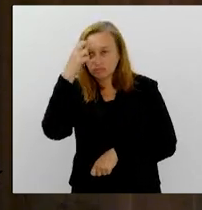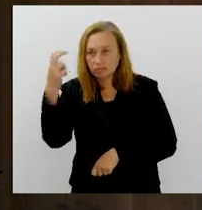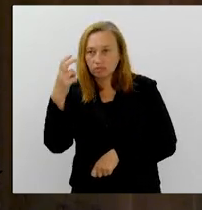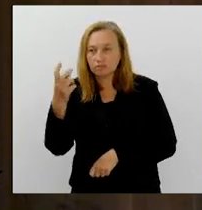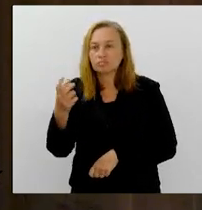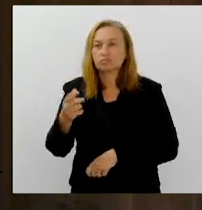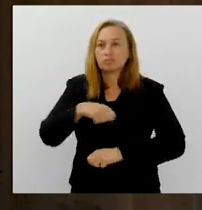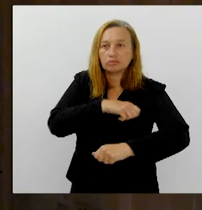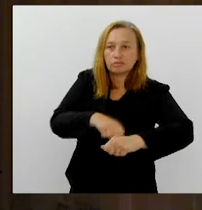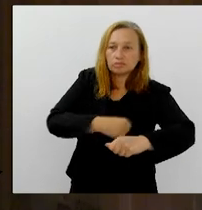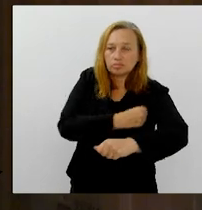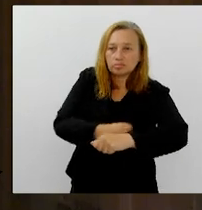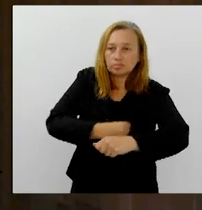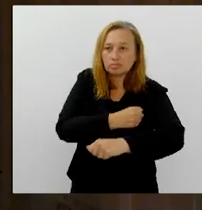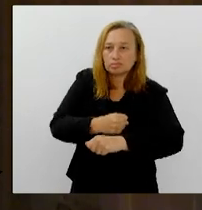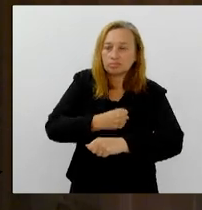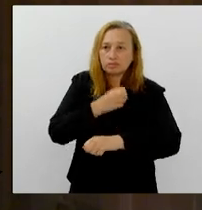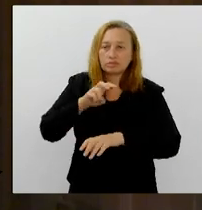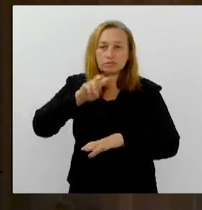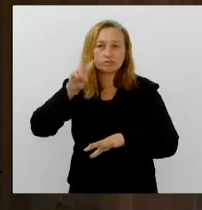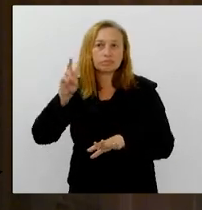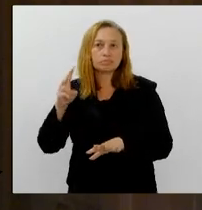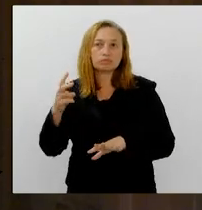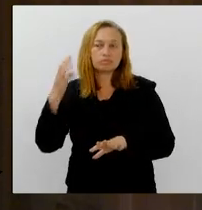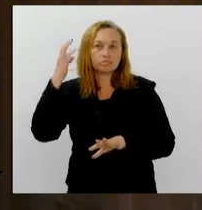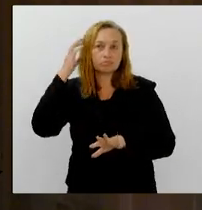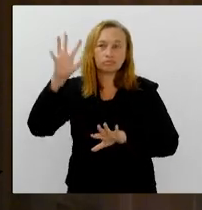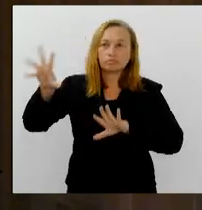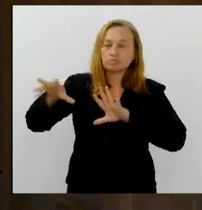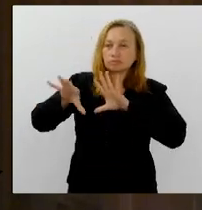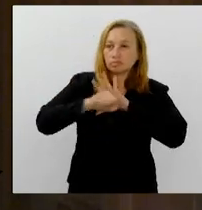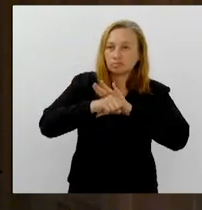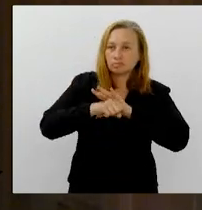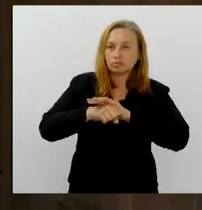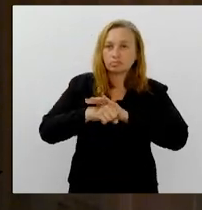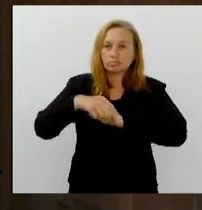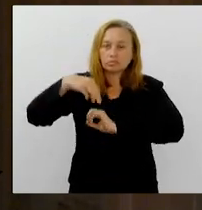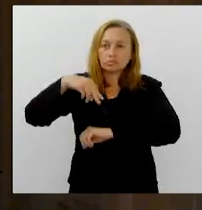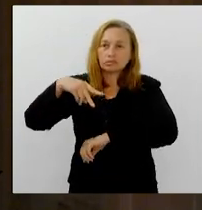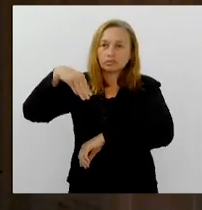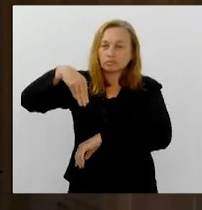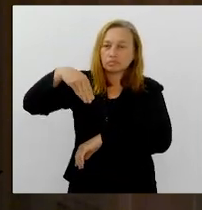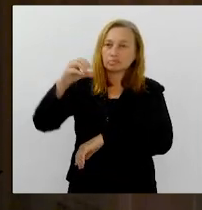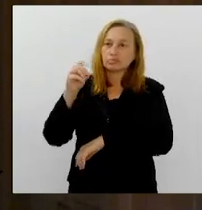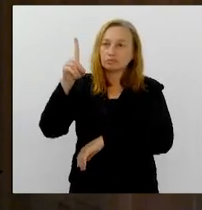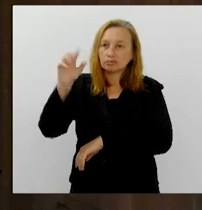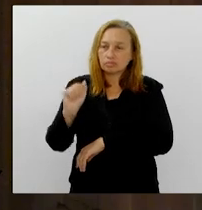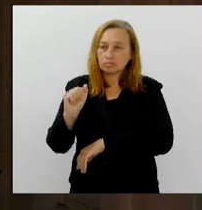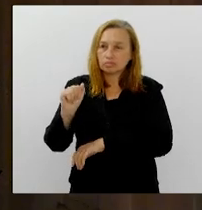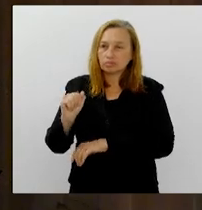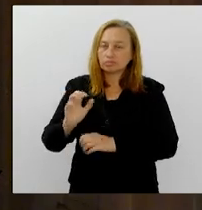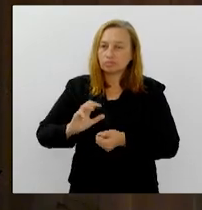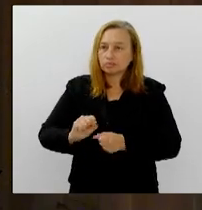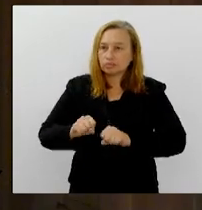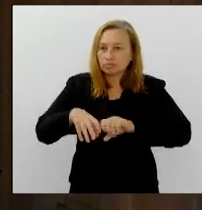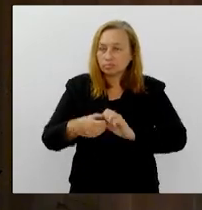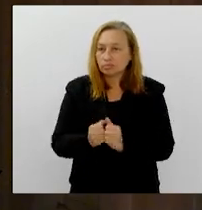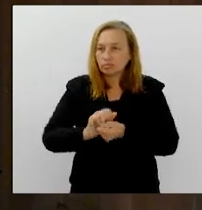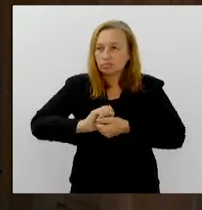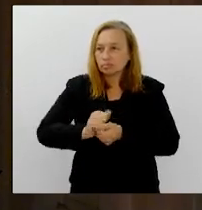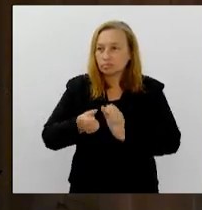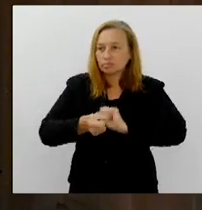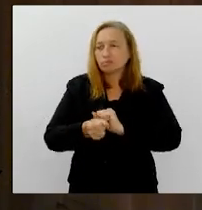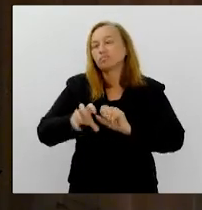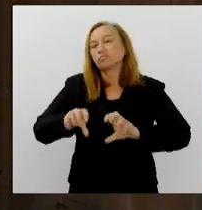é audiovisual, é fotografia, é moda, cultura é artesanato, cultura é a